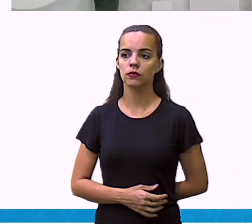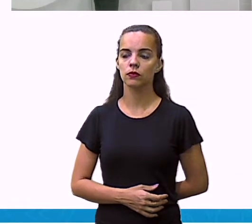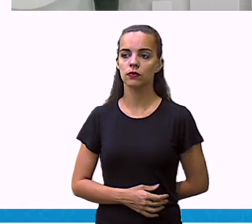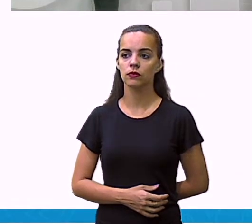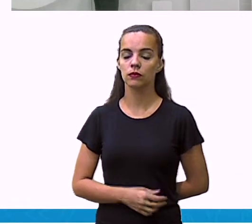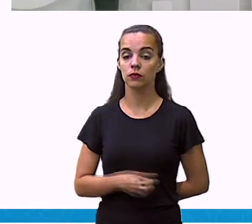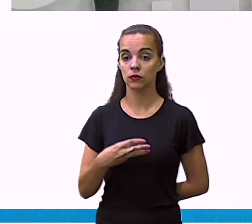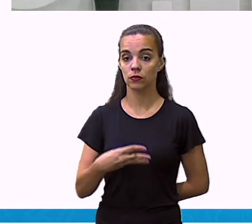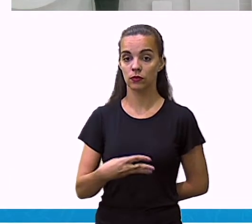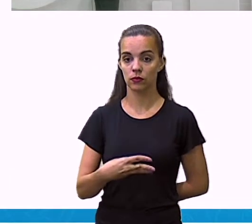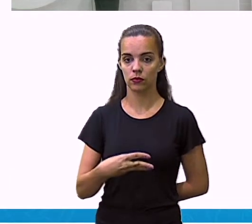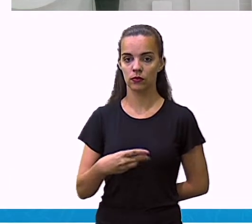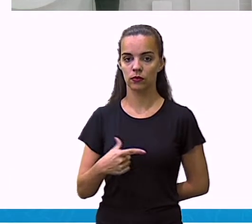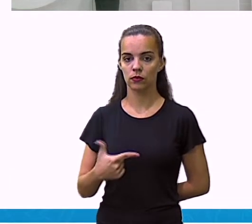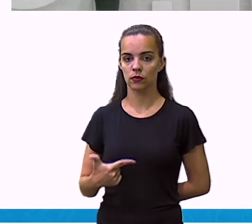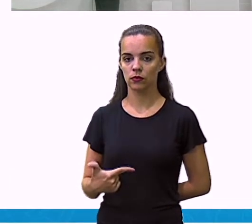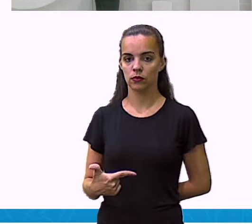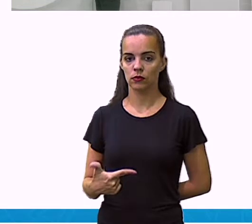32,